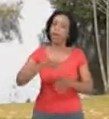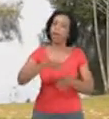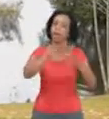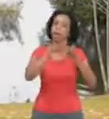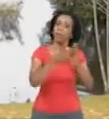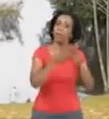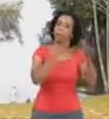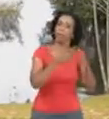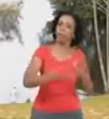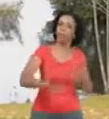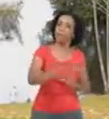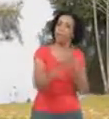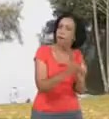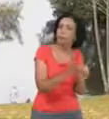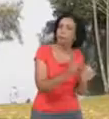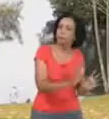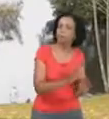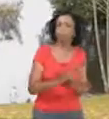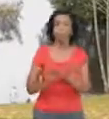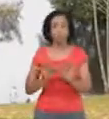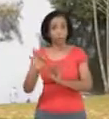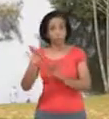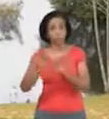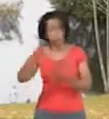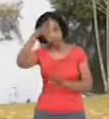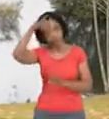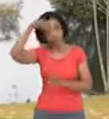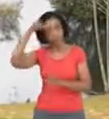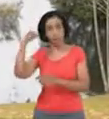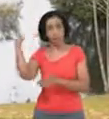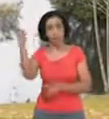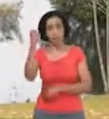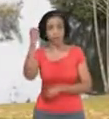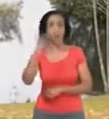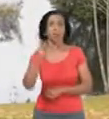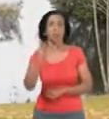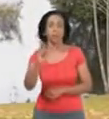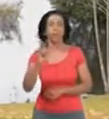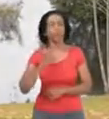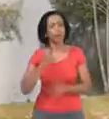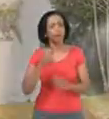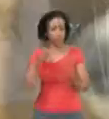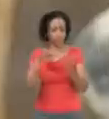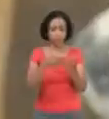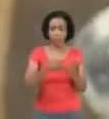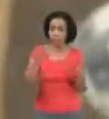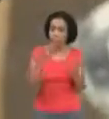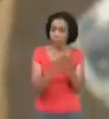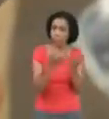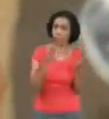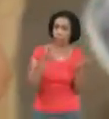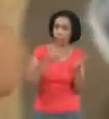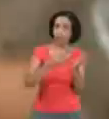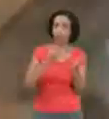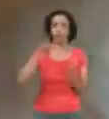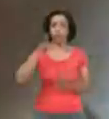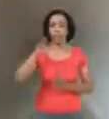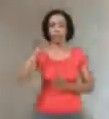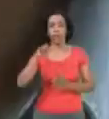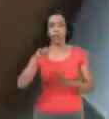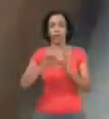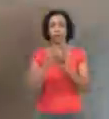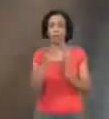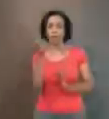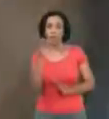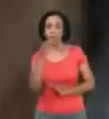líderes locais. O Projeto Radical Amazônia está baseado em Lucas 10, onde esses jovens que vão